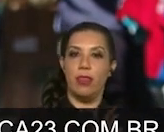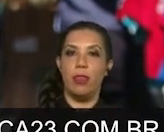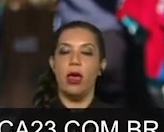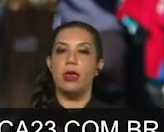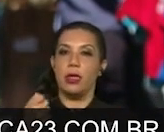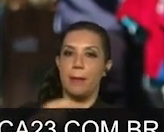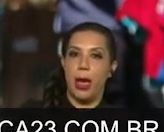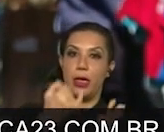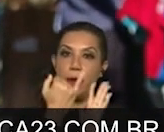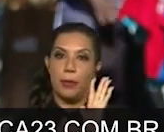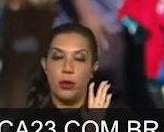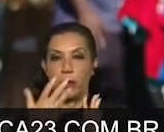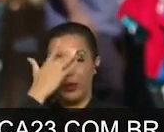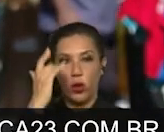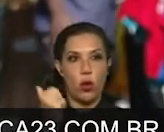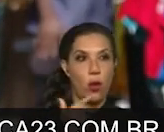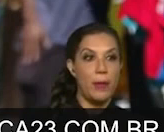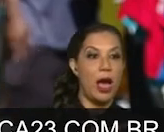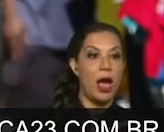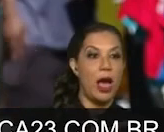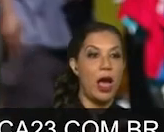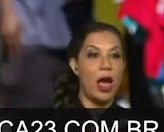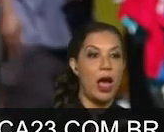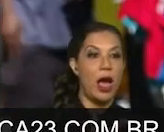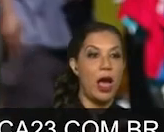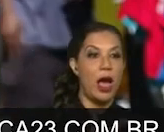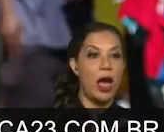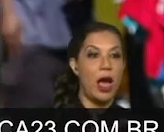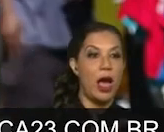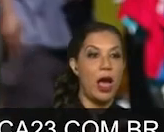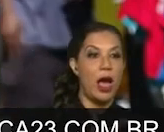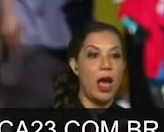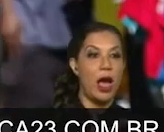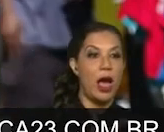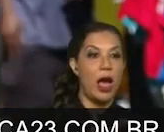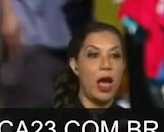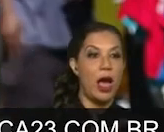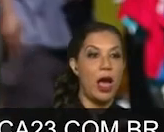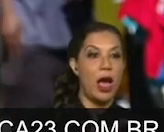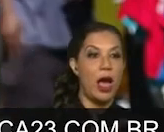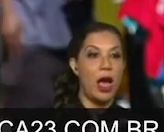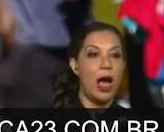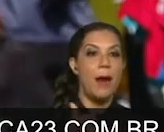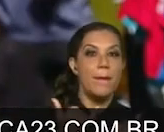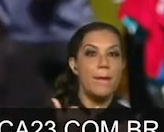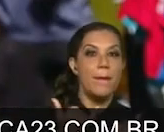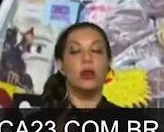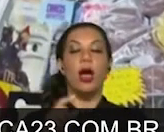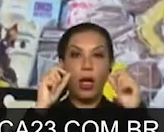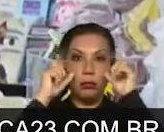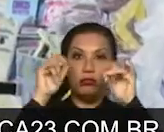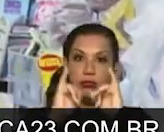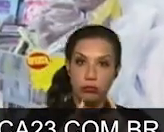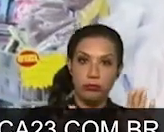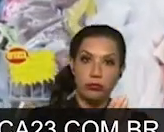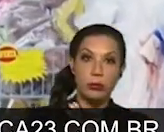Quem encontrar produtos com indícios de falsificação pode fazer uma denúncia à ouvidoria do Inmetro. Outro alerta é para que o consumidor exija